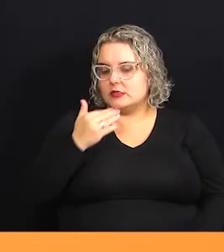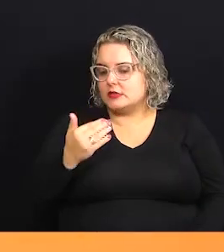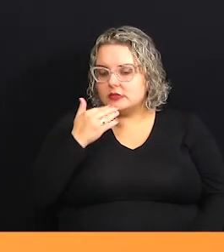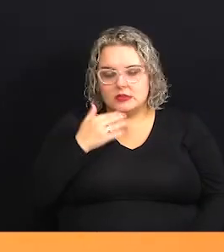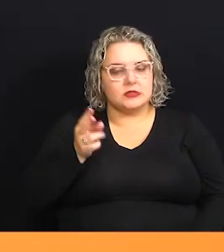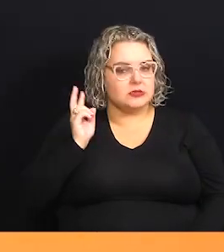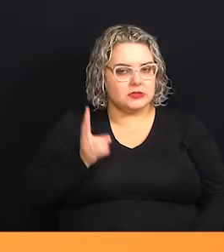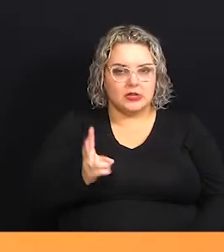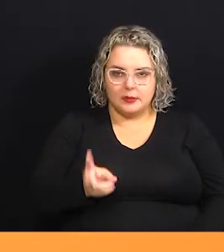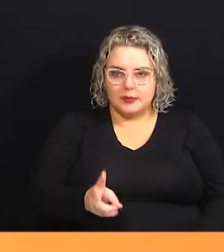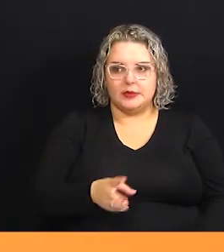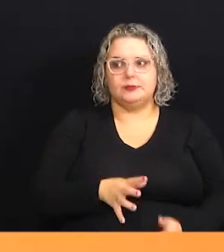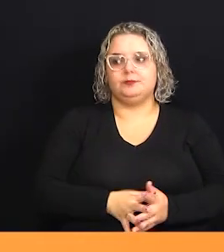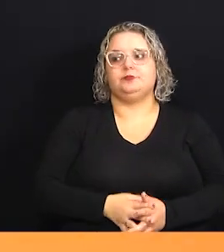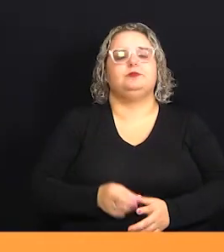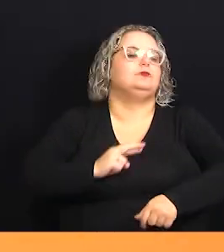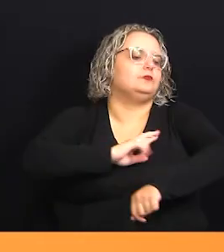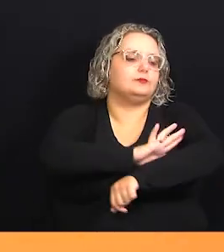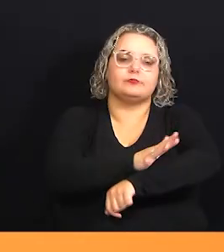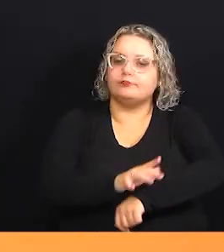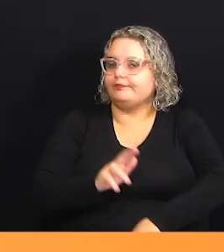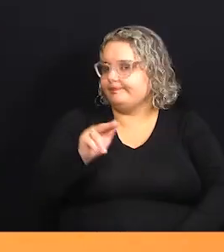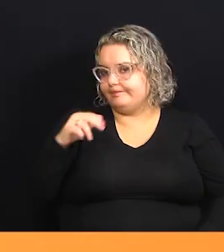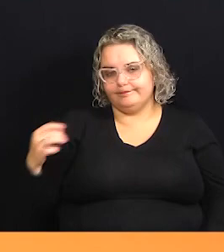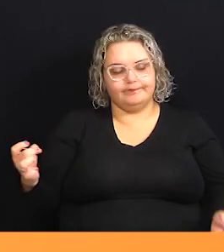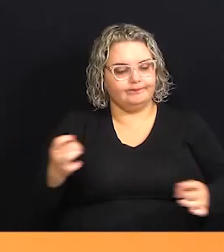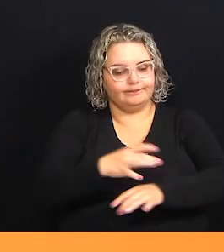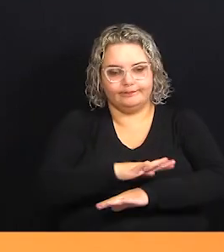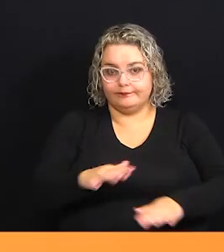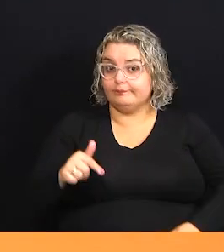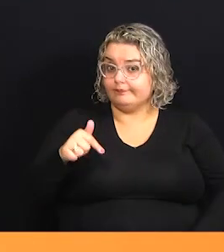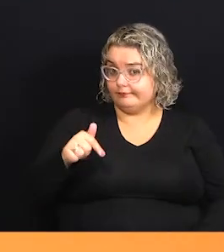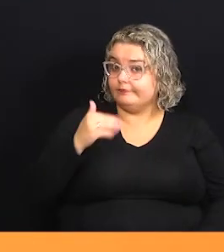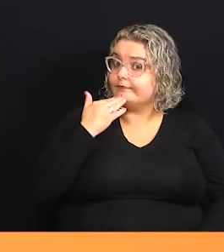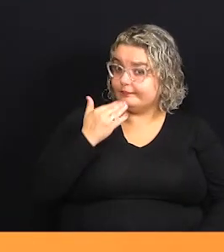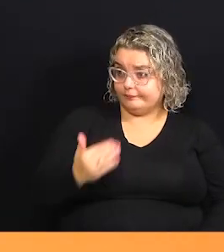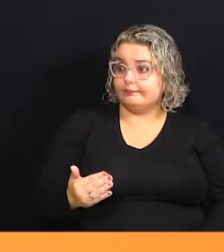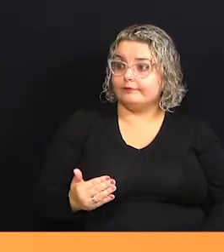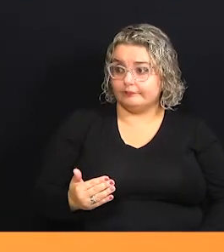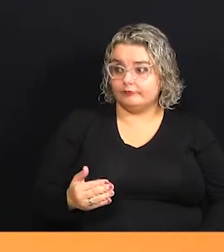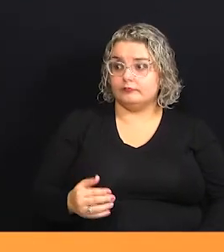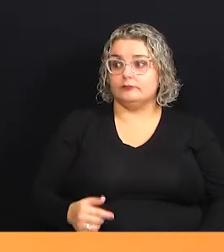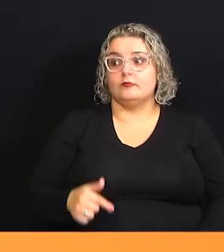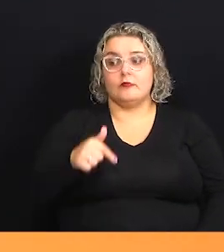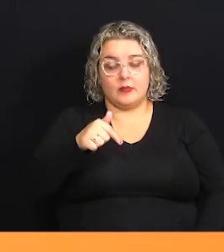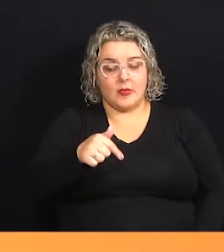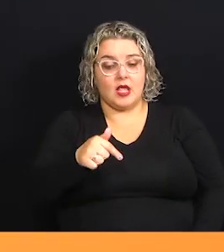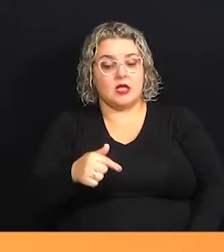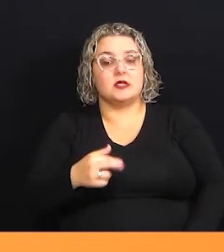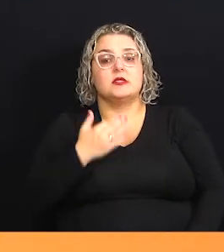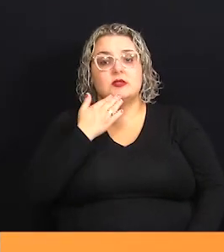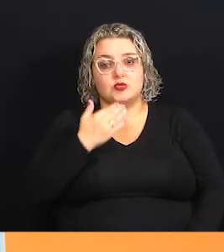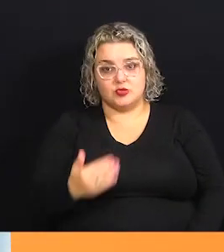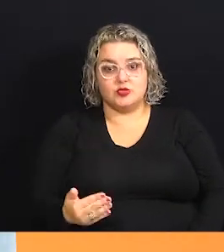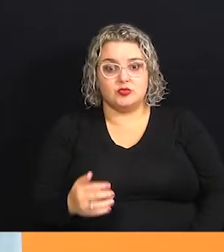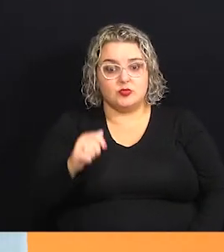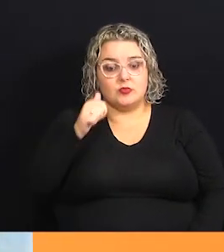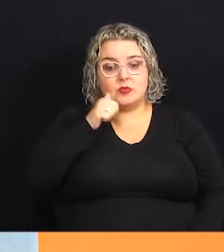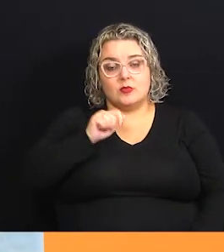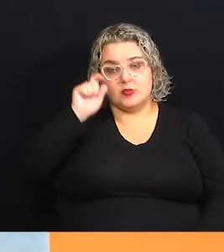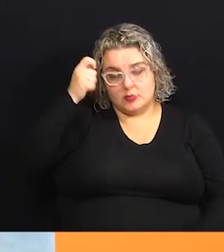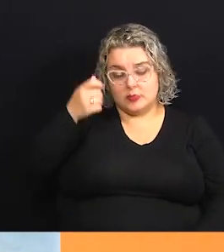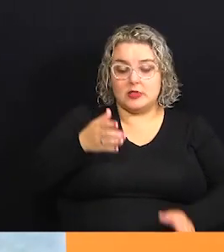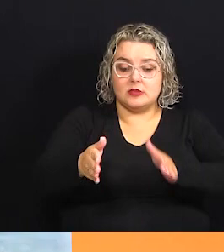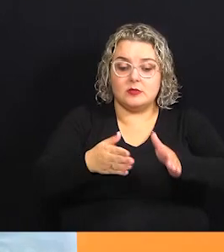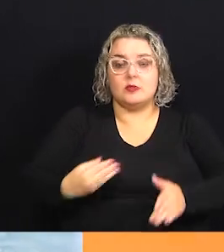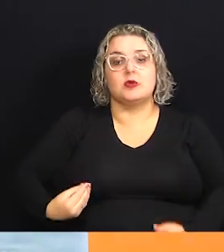reivindicações sempre, né? O racismo ele não acaba depois das 7 reivindicações. As 7 reivindicações da Preta são